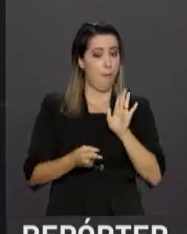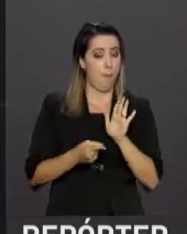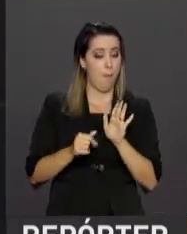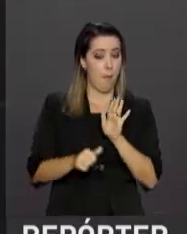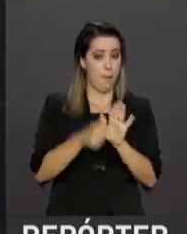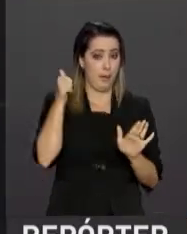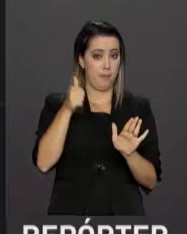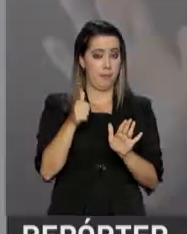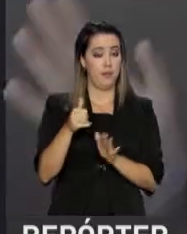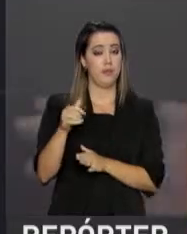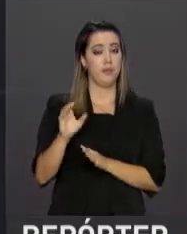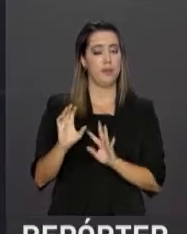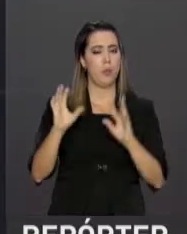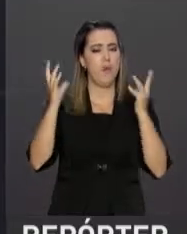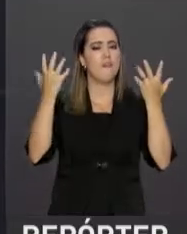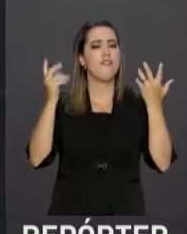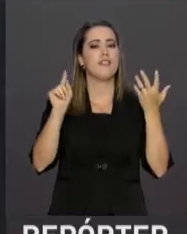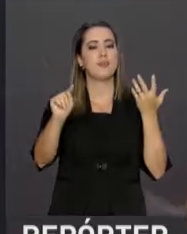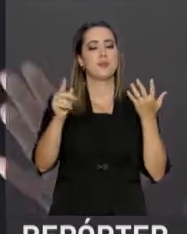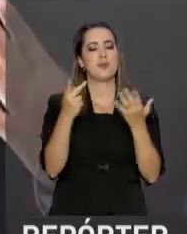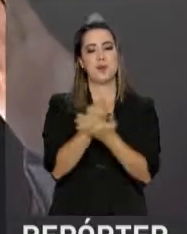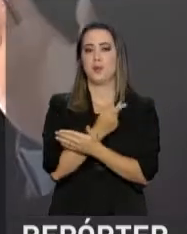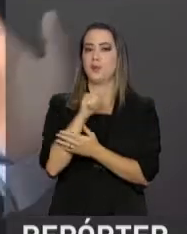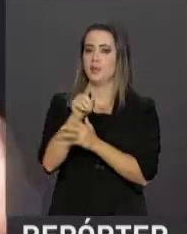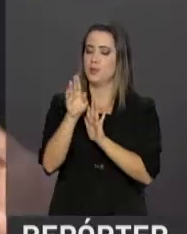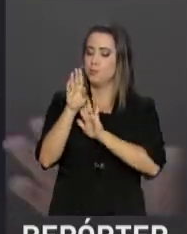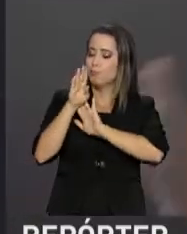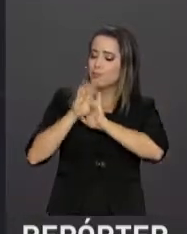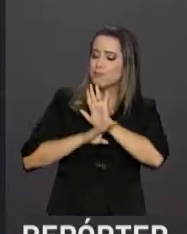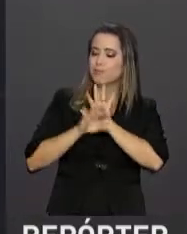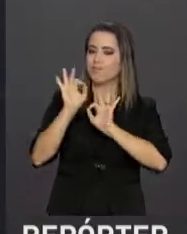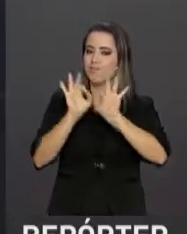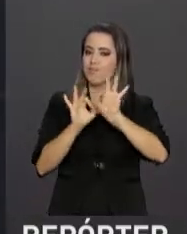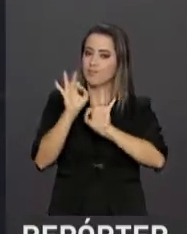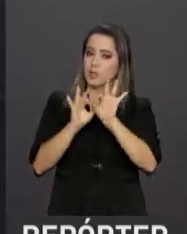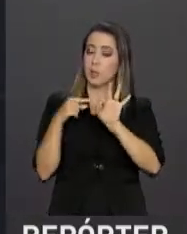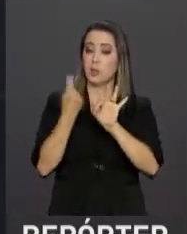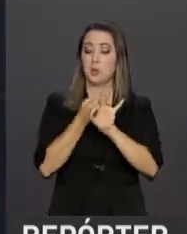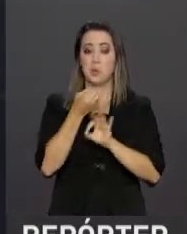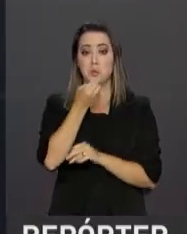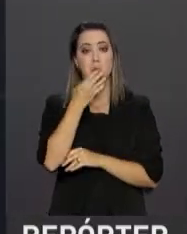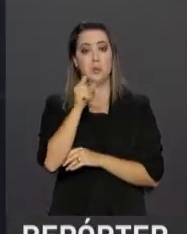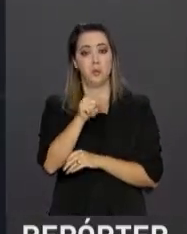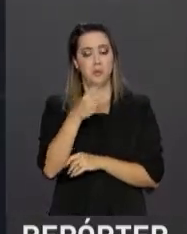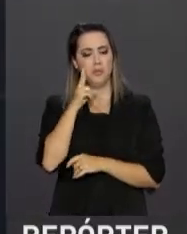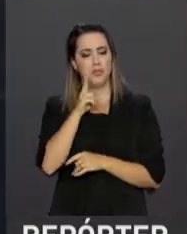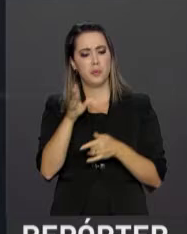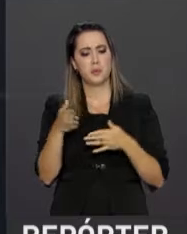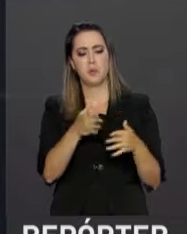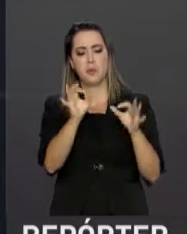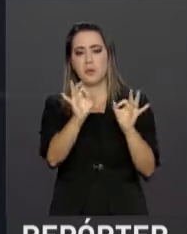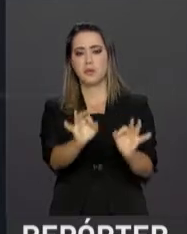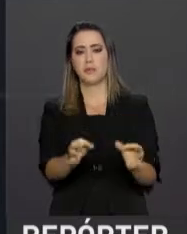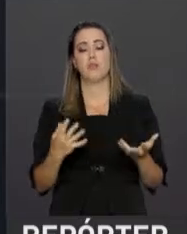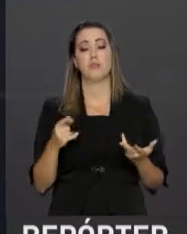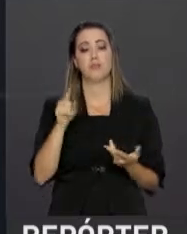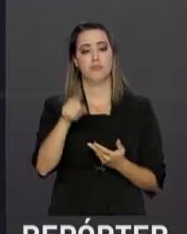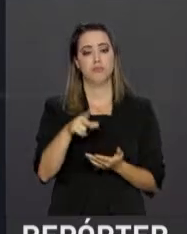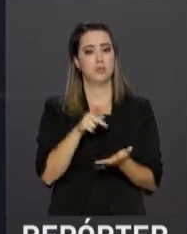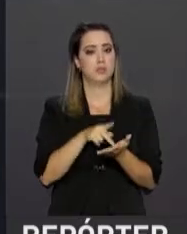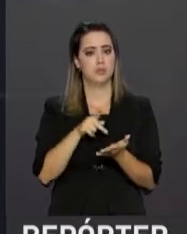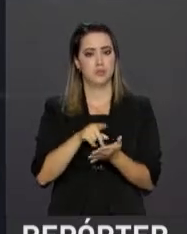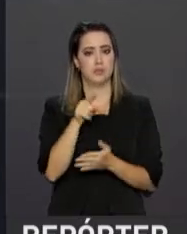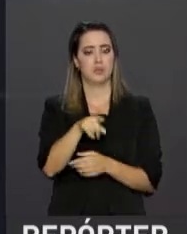janeiro a janeiro os resultados são muito positivos e nos mostram que nós estamos aí no caminho certo que realmente